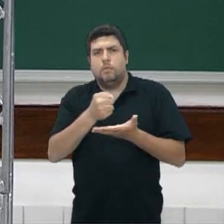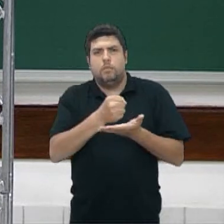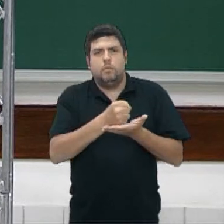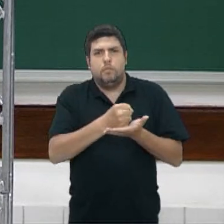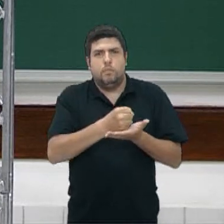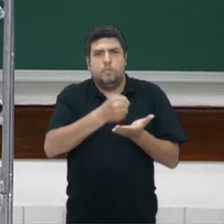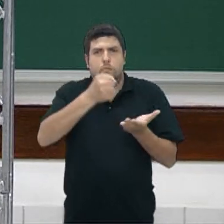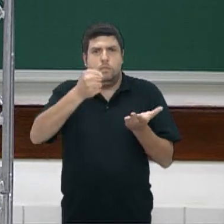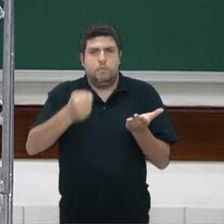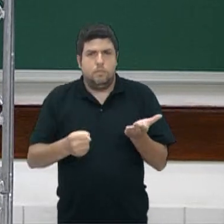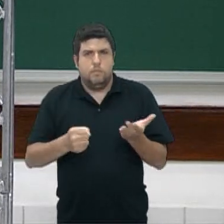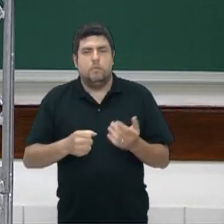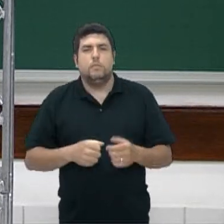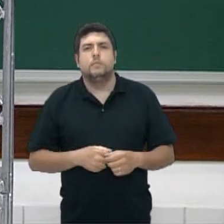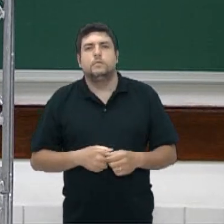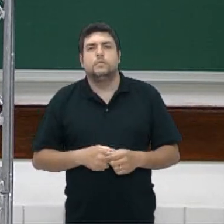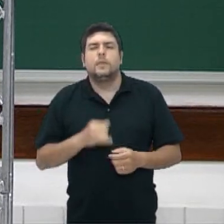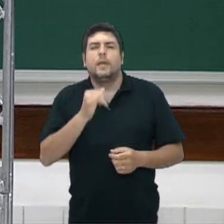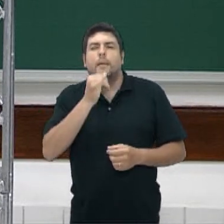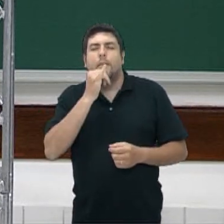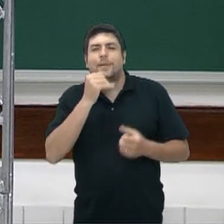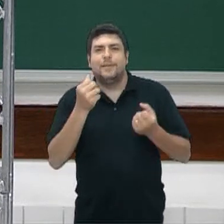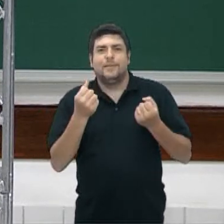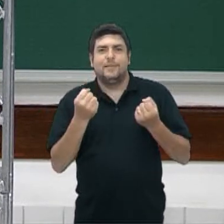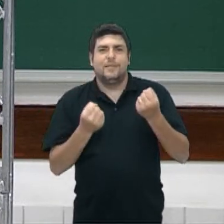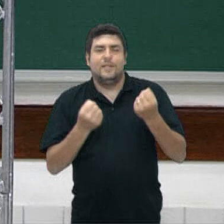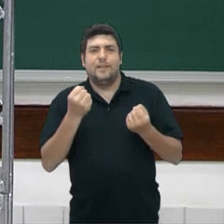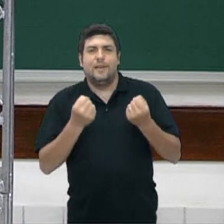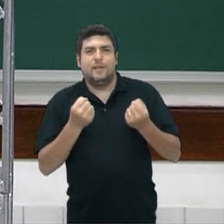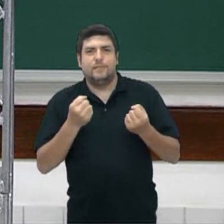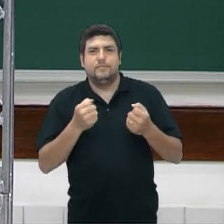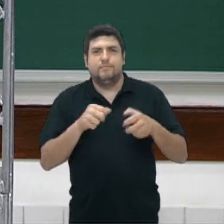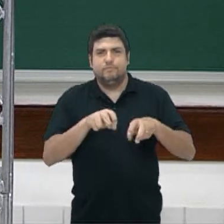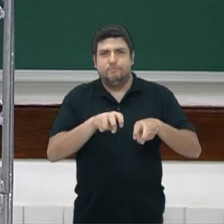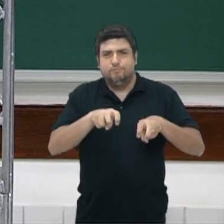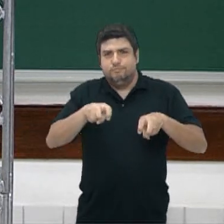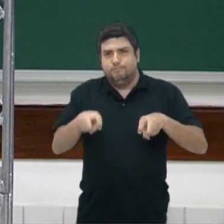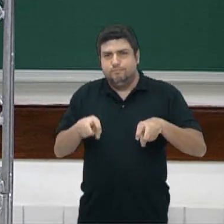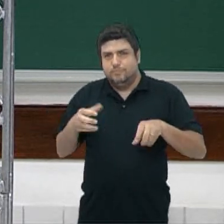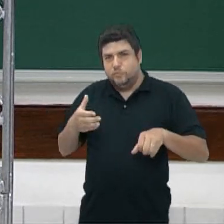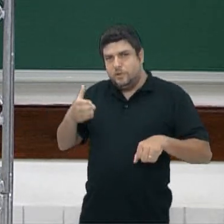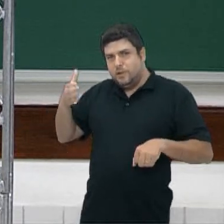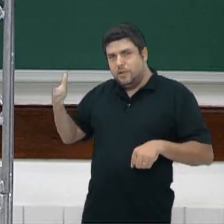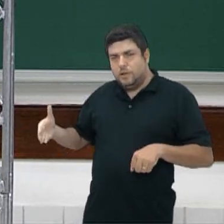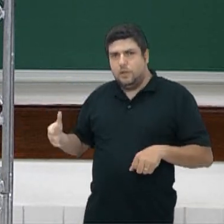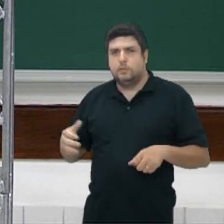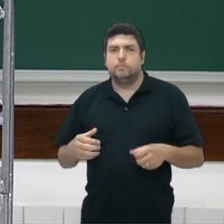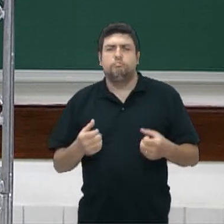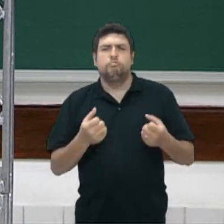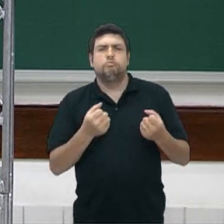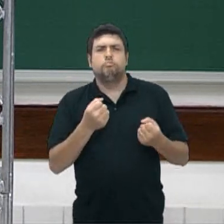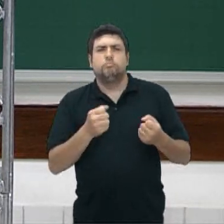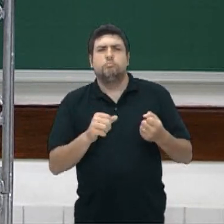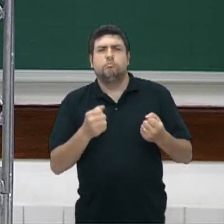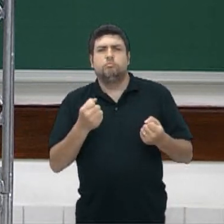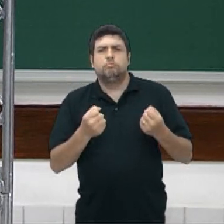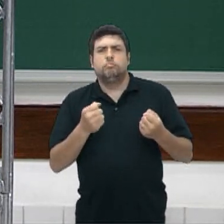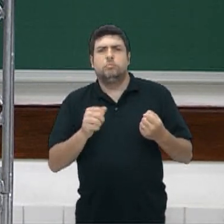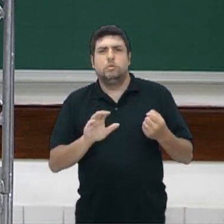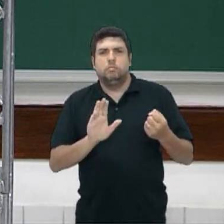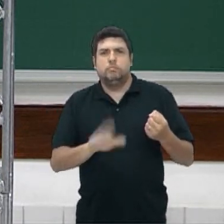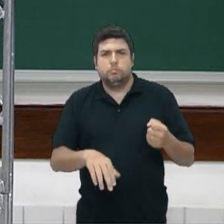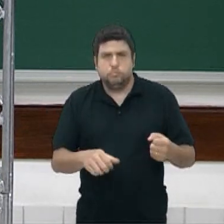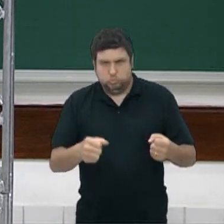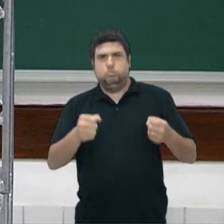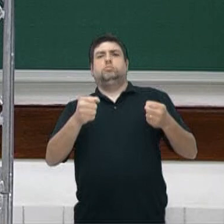lá, estava no lado passageiro, né? Tudo mais, e de repente sofreu uma acelerada